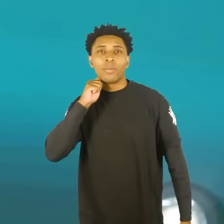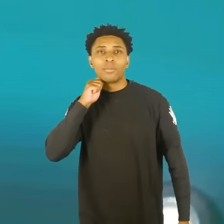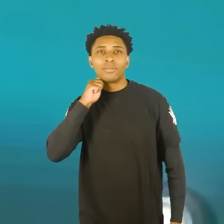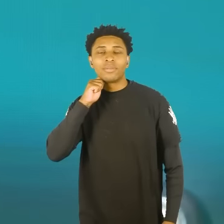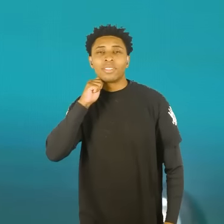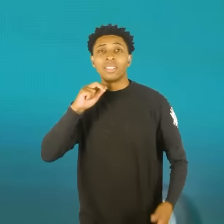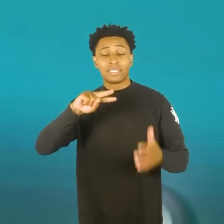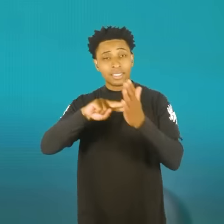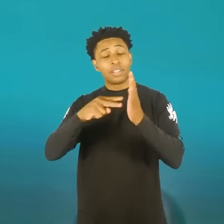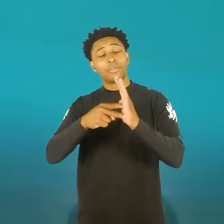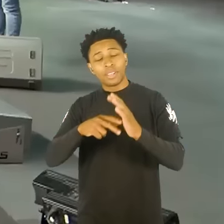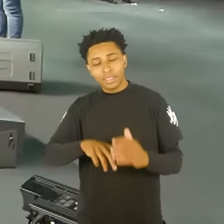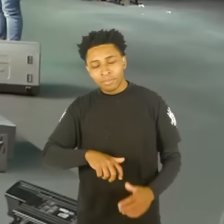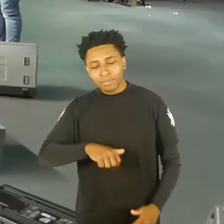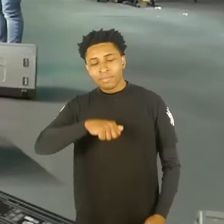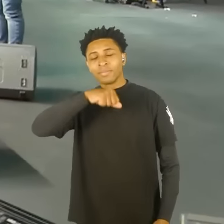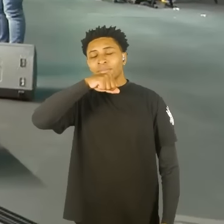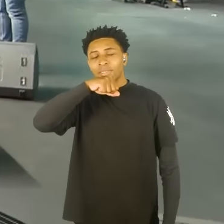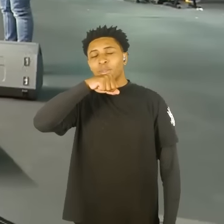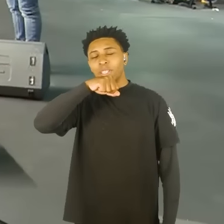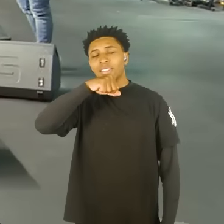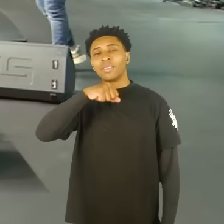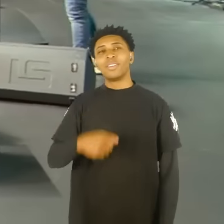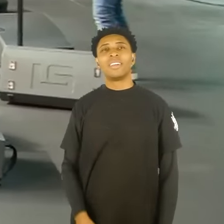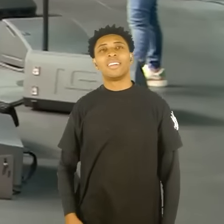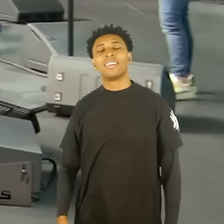Era o sangue de um adorador clamando na terra.